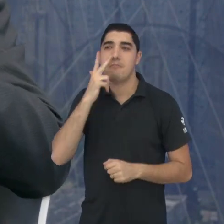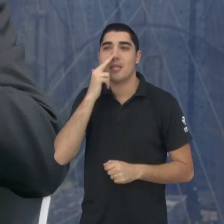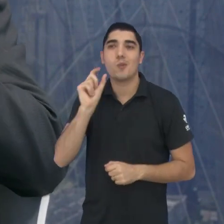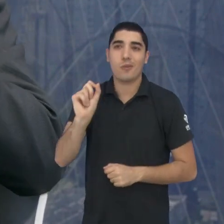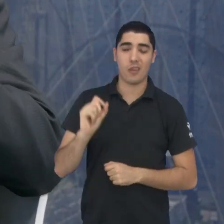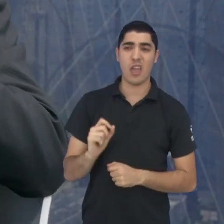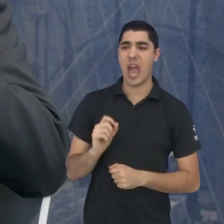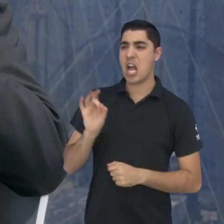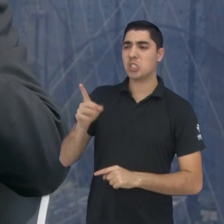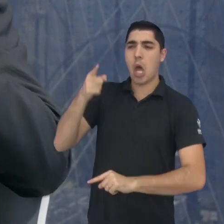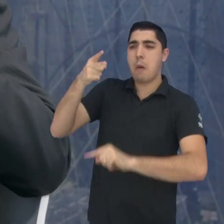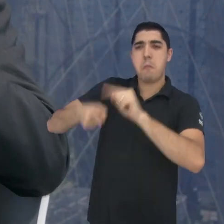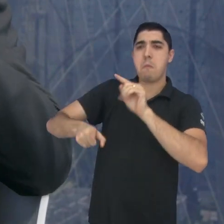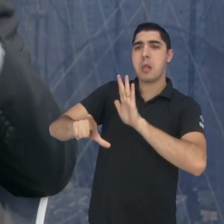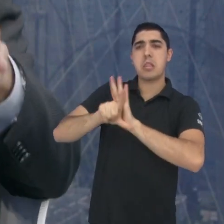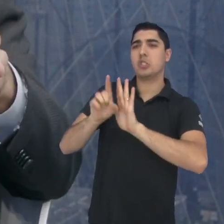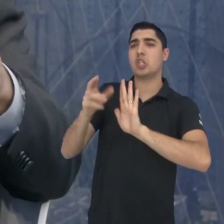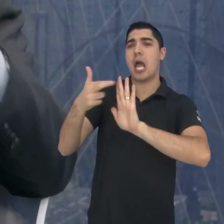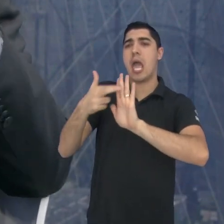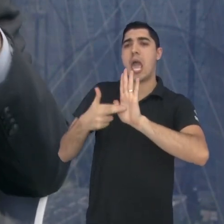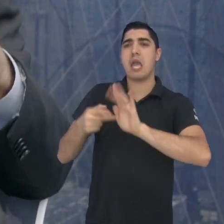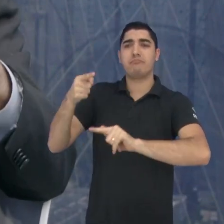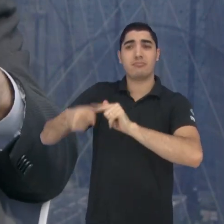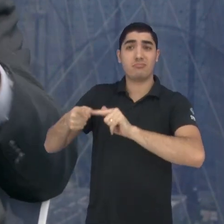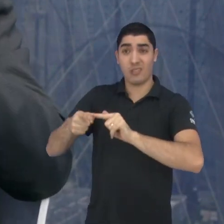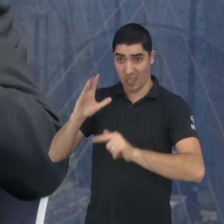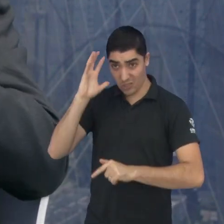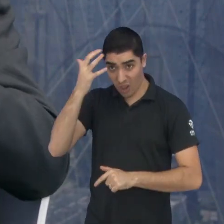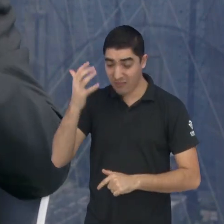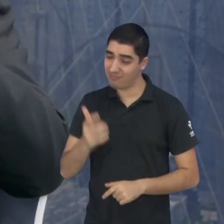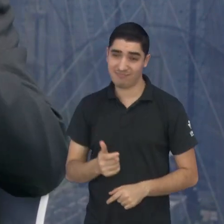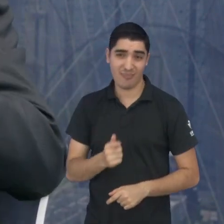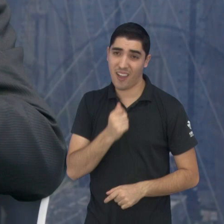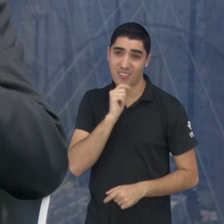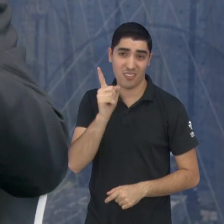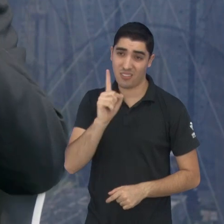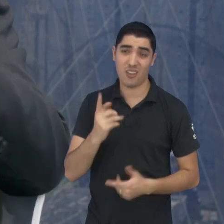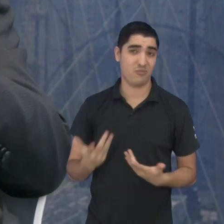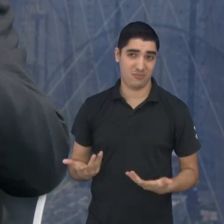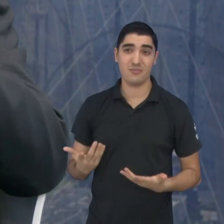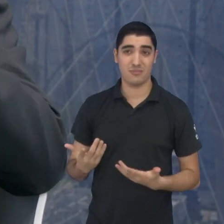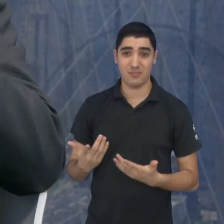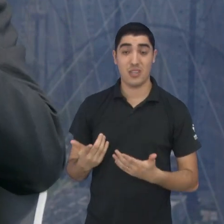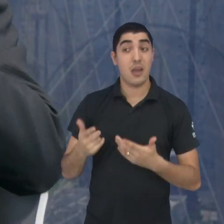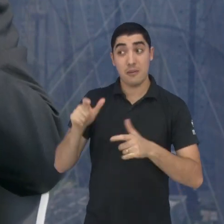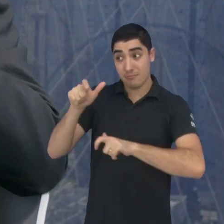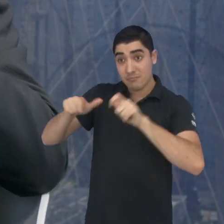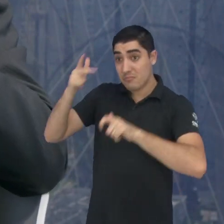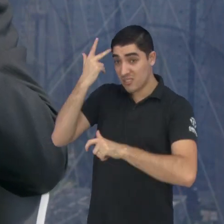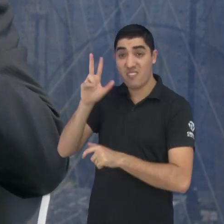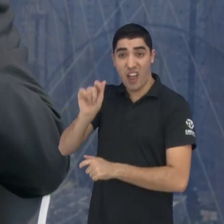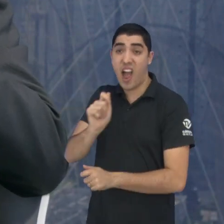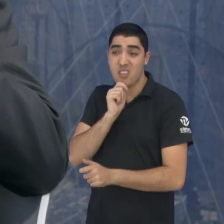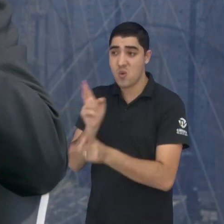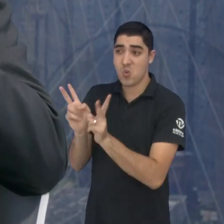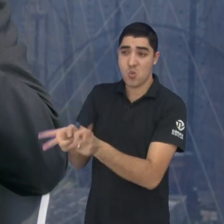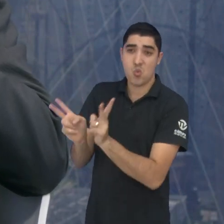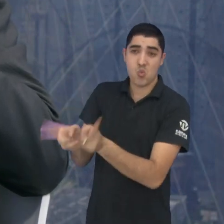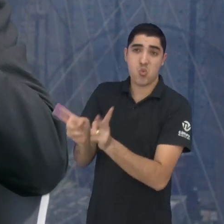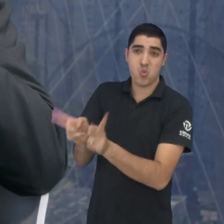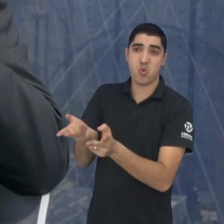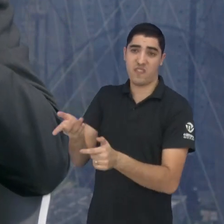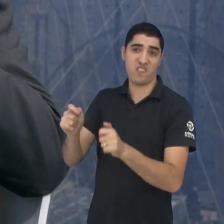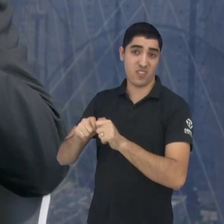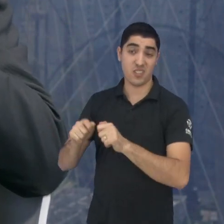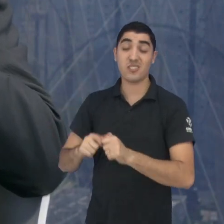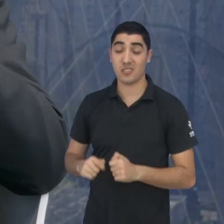que proibir não resolve mesmo, né? Também o Estado proibir determinadas práticas não vai resolver, as pessoas continuarão a praticar. Eu acredito